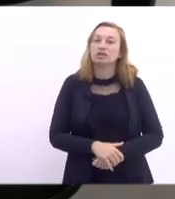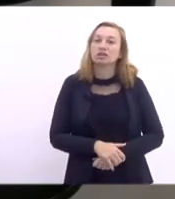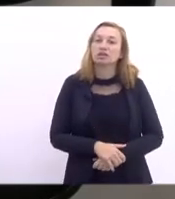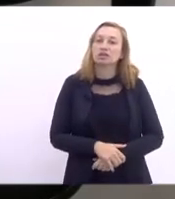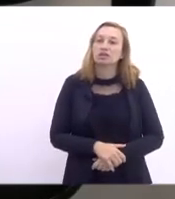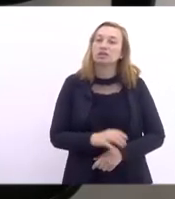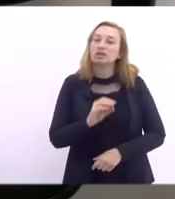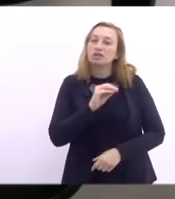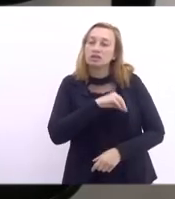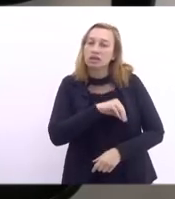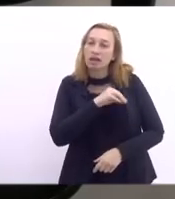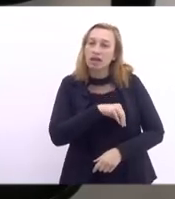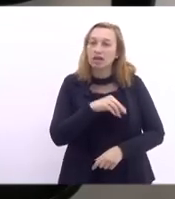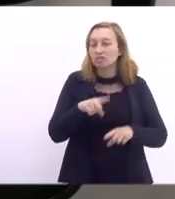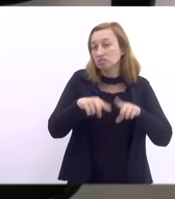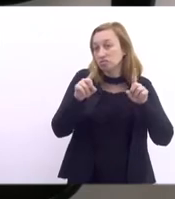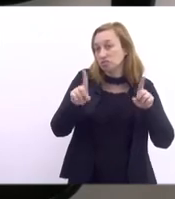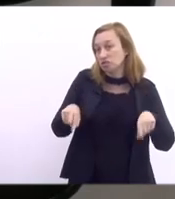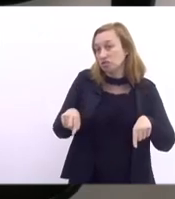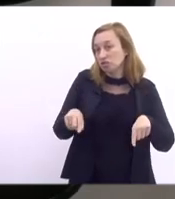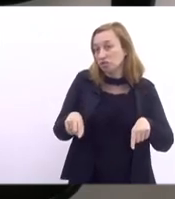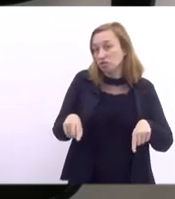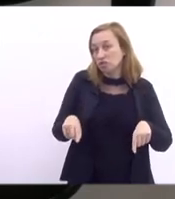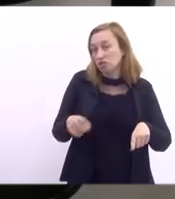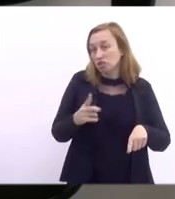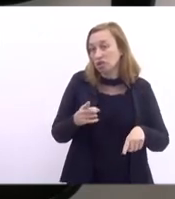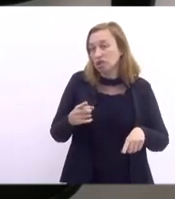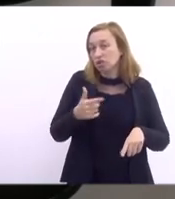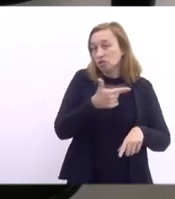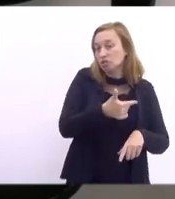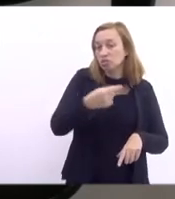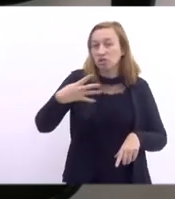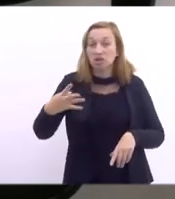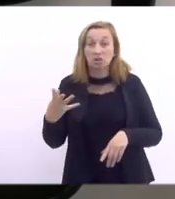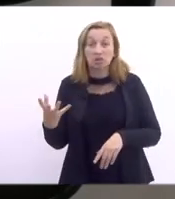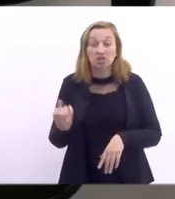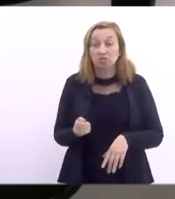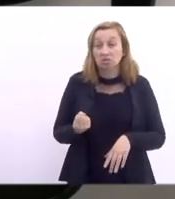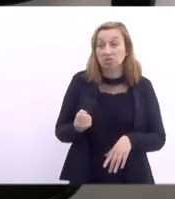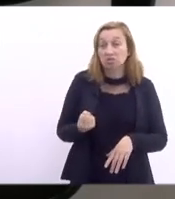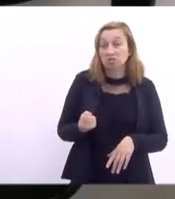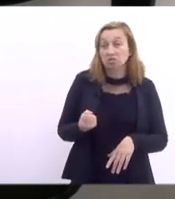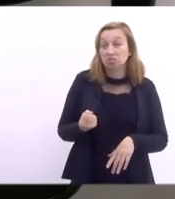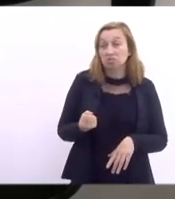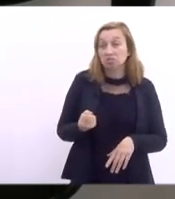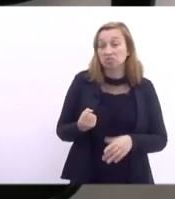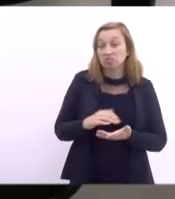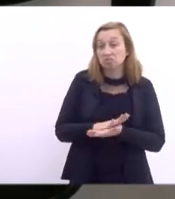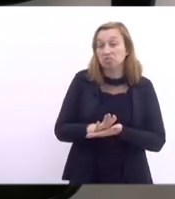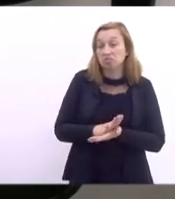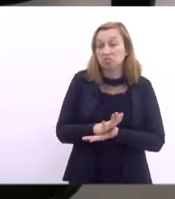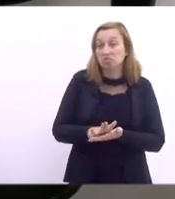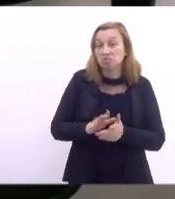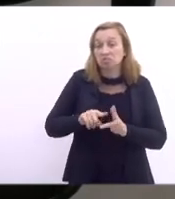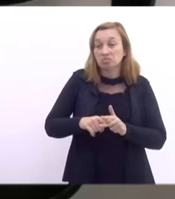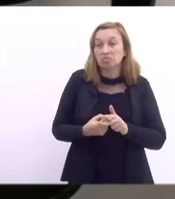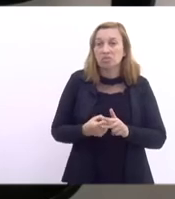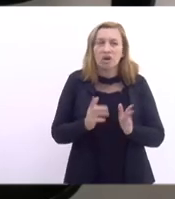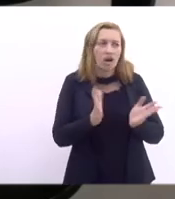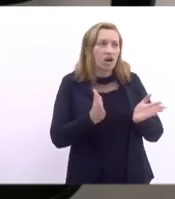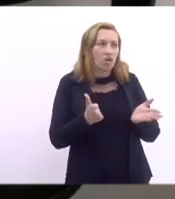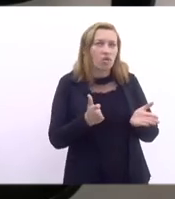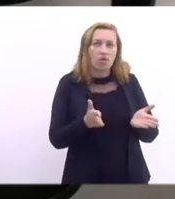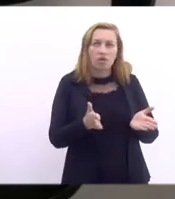salário do servidor que não vem desde 2014 ele a gente não tinha recebido nenhuma recomposição tivemos agora